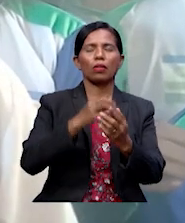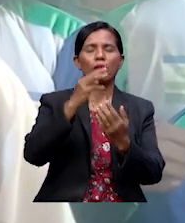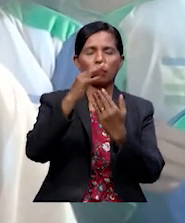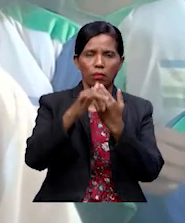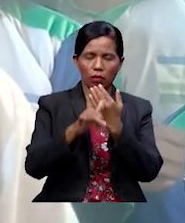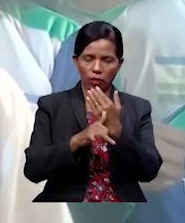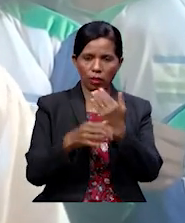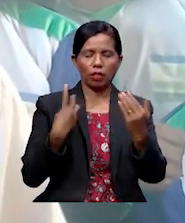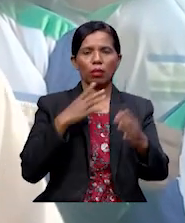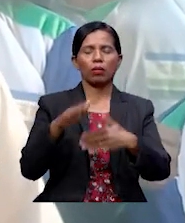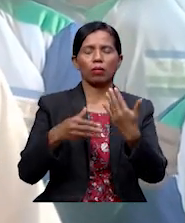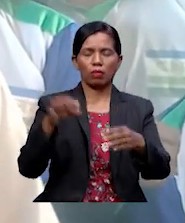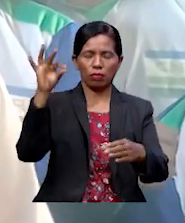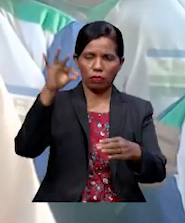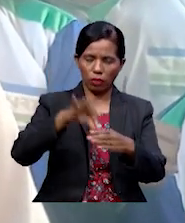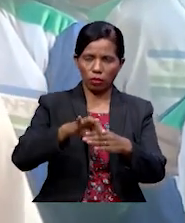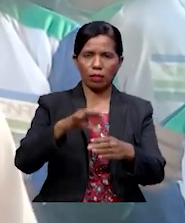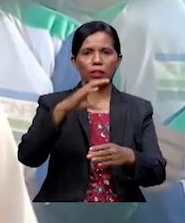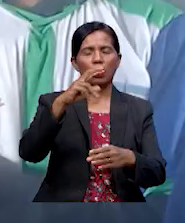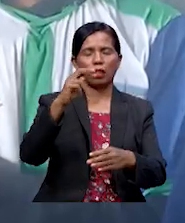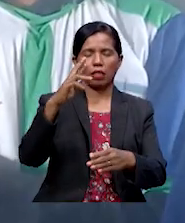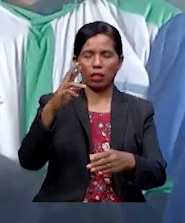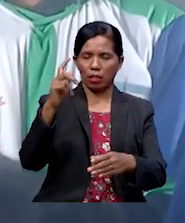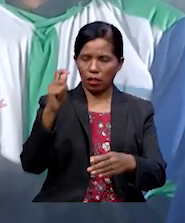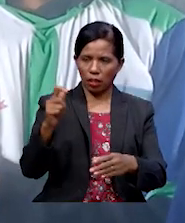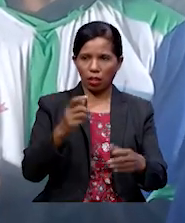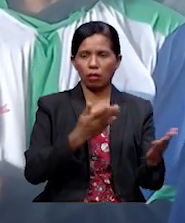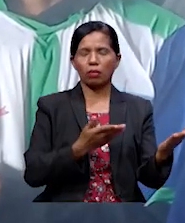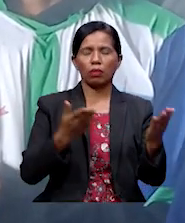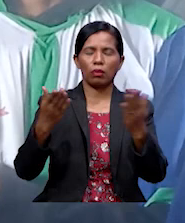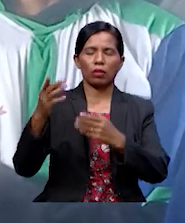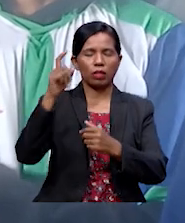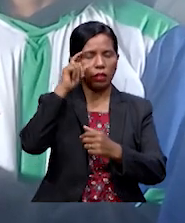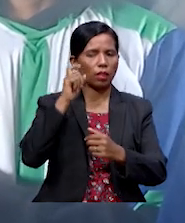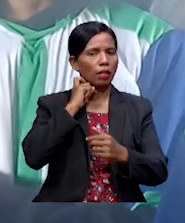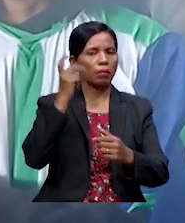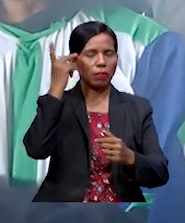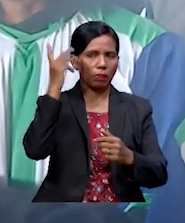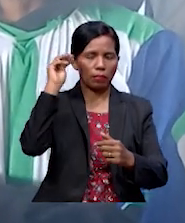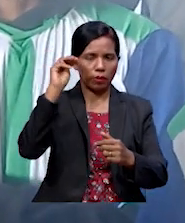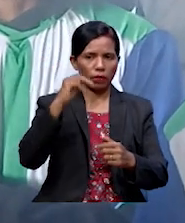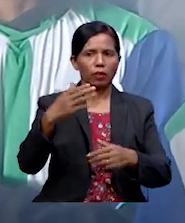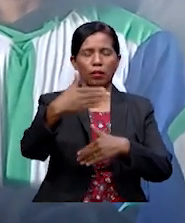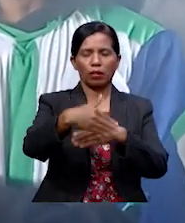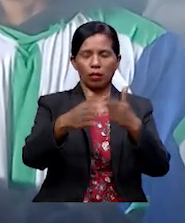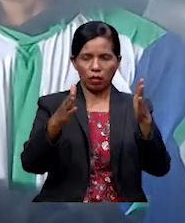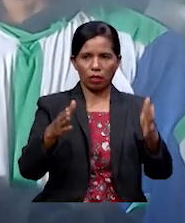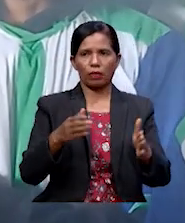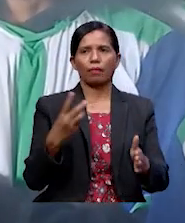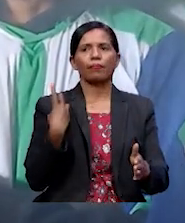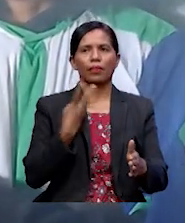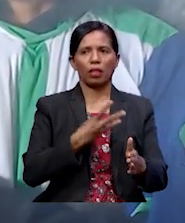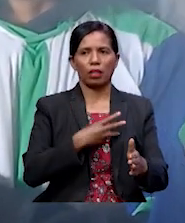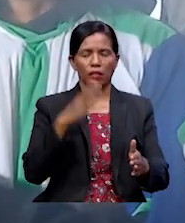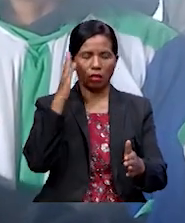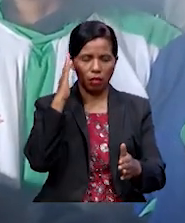se hamutu bota ba CNRT hodi mambota primeiro ministro amen ne consciência para a cidadania, né? Ne be claro que se na consciência